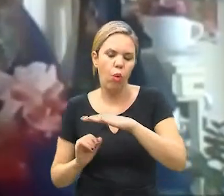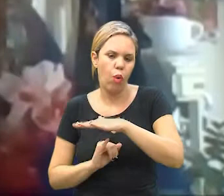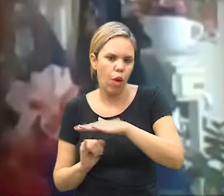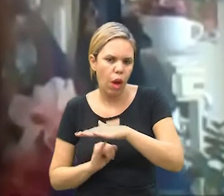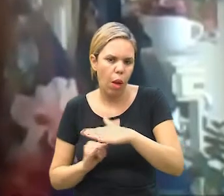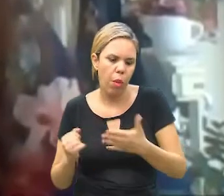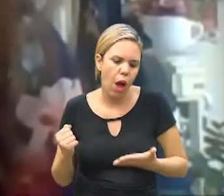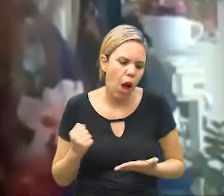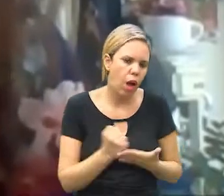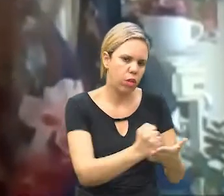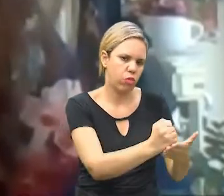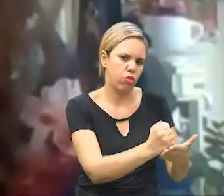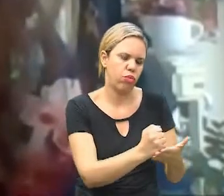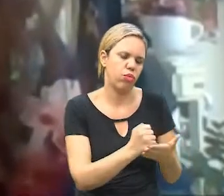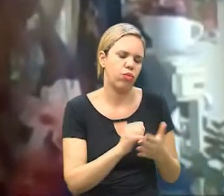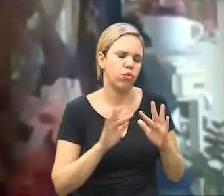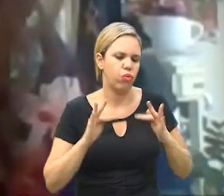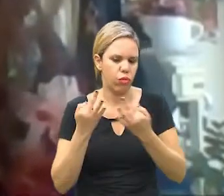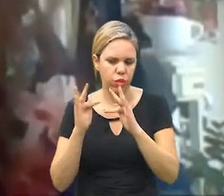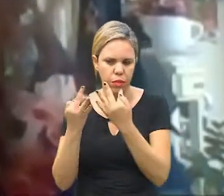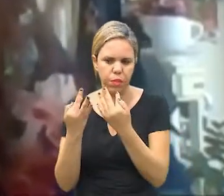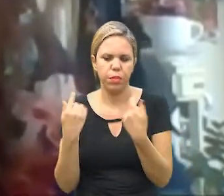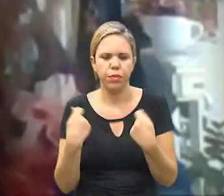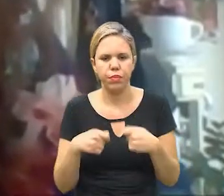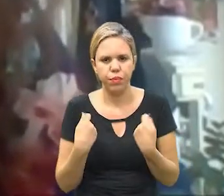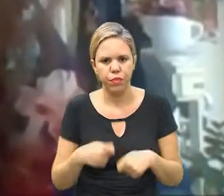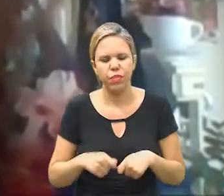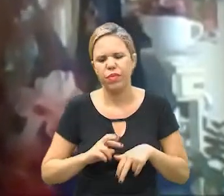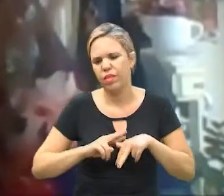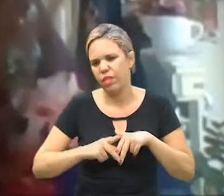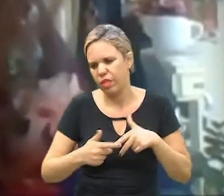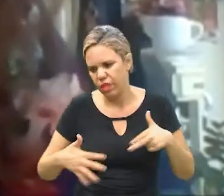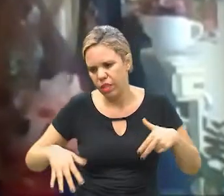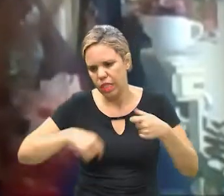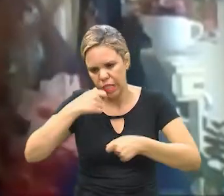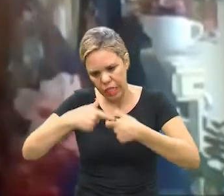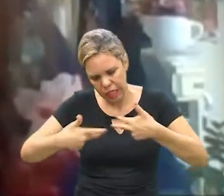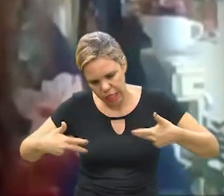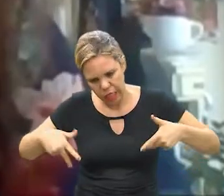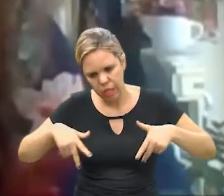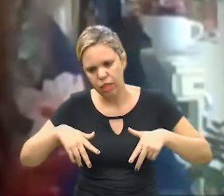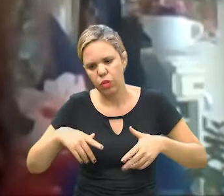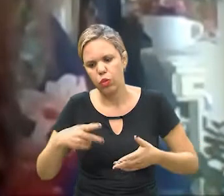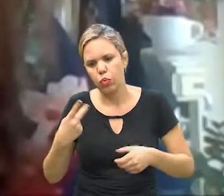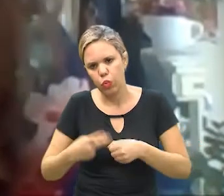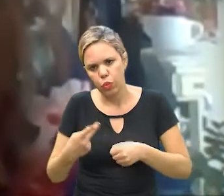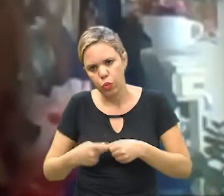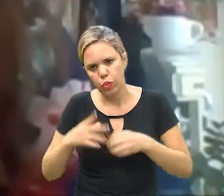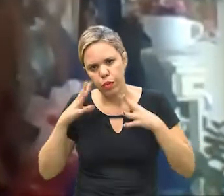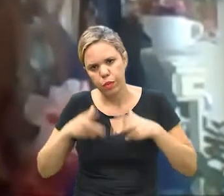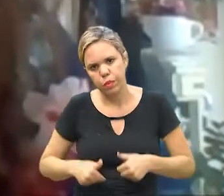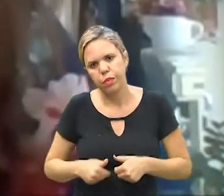região para poder ajudar as famílias com gêneros alimentícios e com produtos de